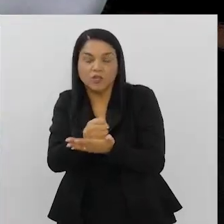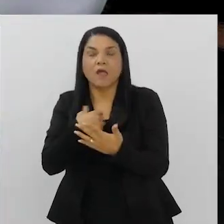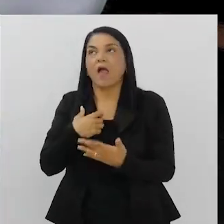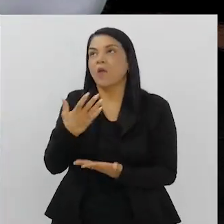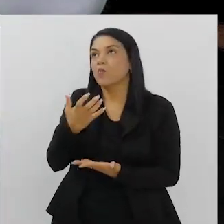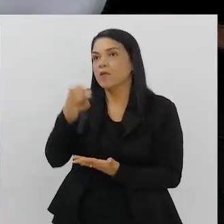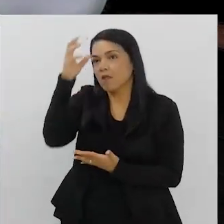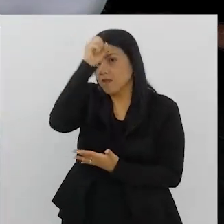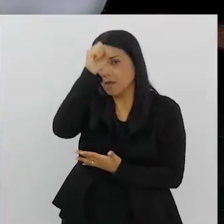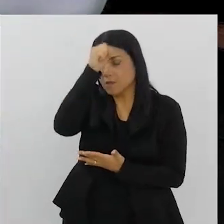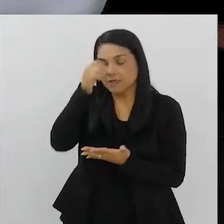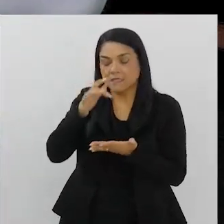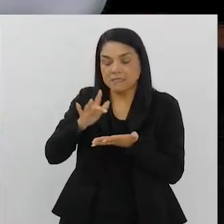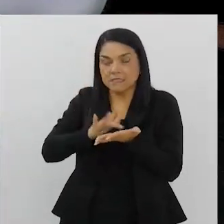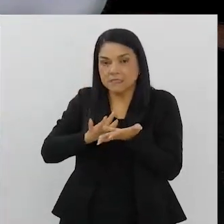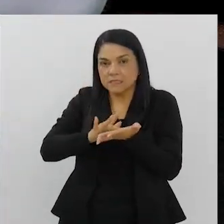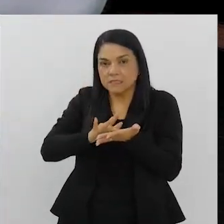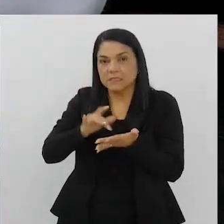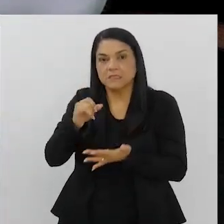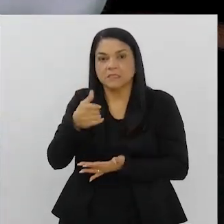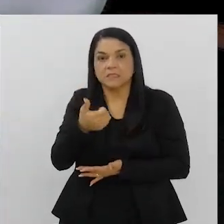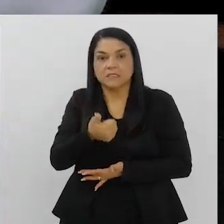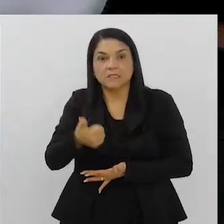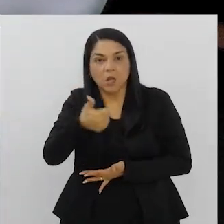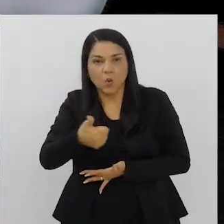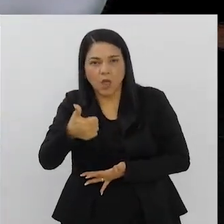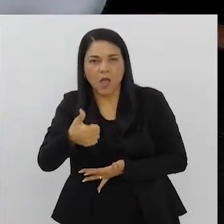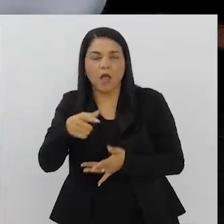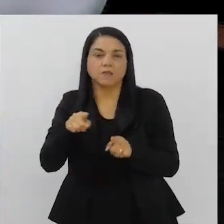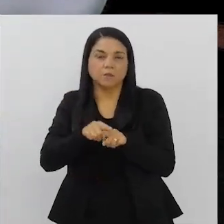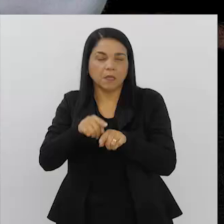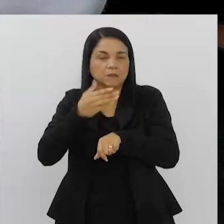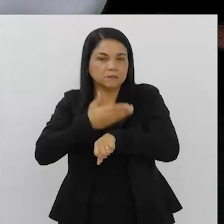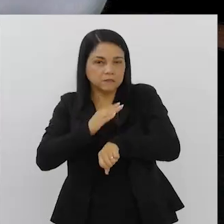Olha. Eu quero aprender a mexer no celular. Então a gente tem as práticas de